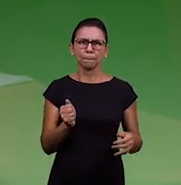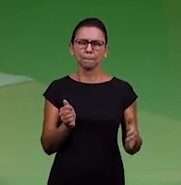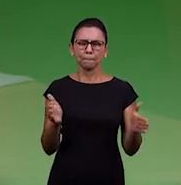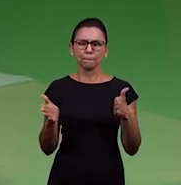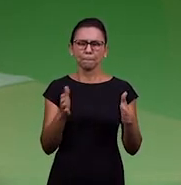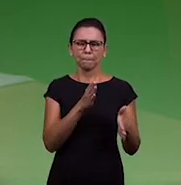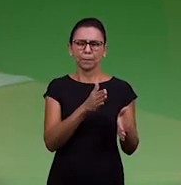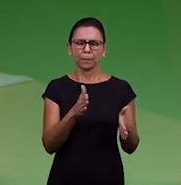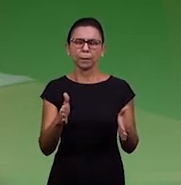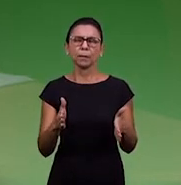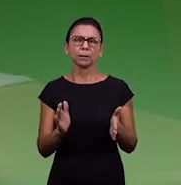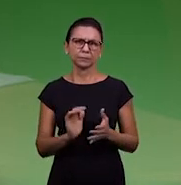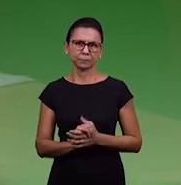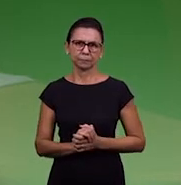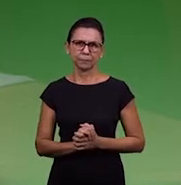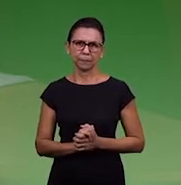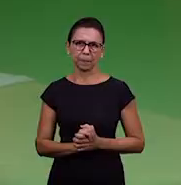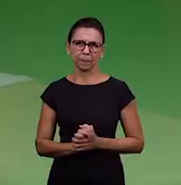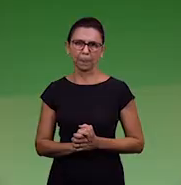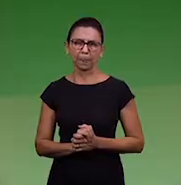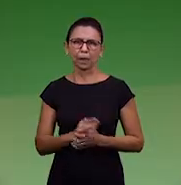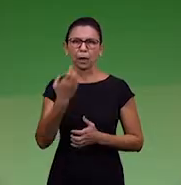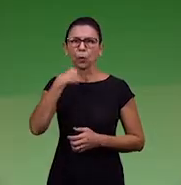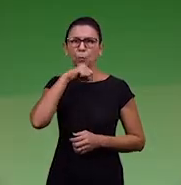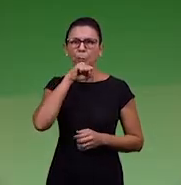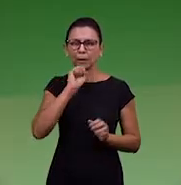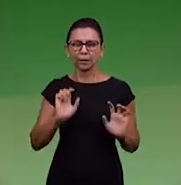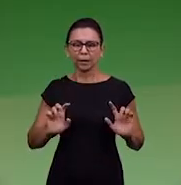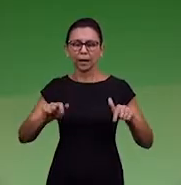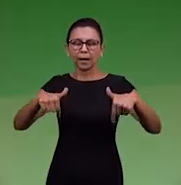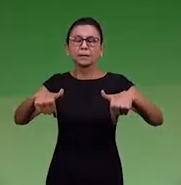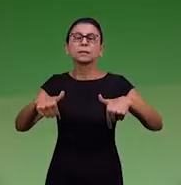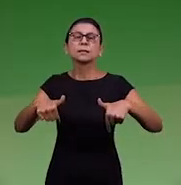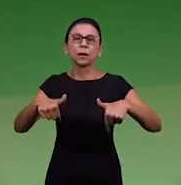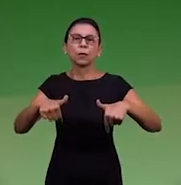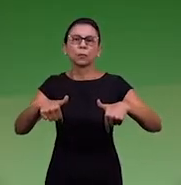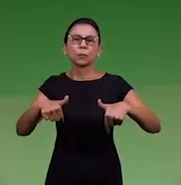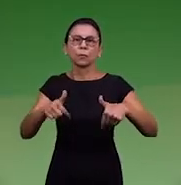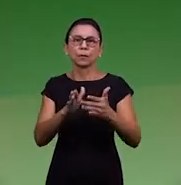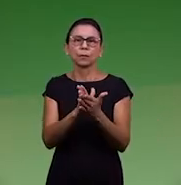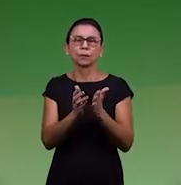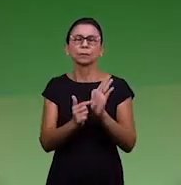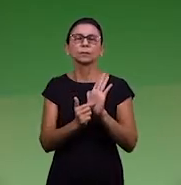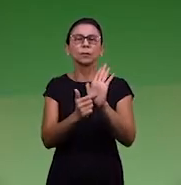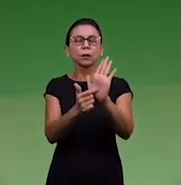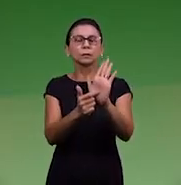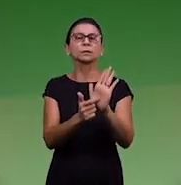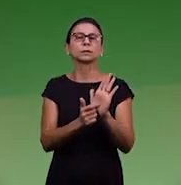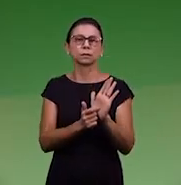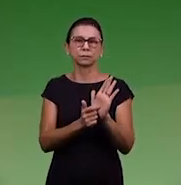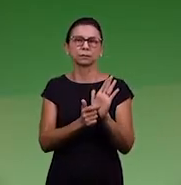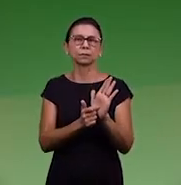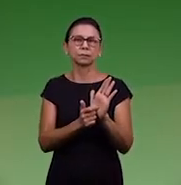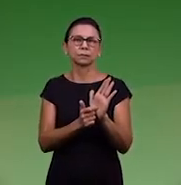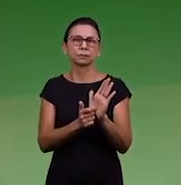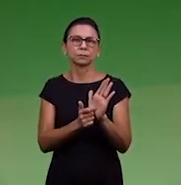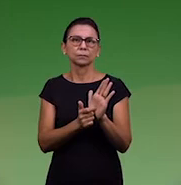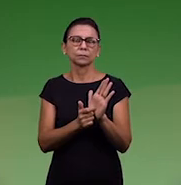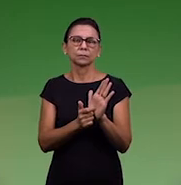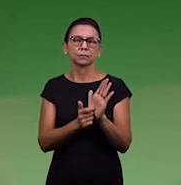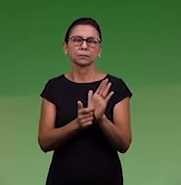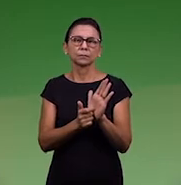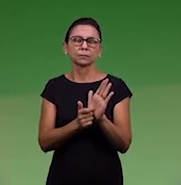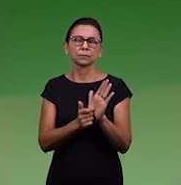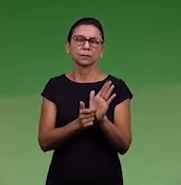ação do Pai, o que é que nós podemos ter na palavra como a ação do Pai dentro desse composto da Trindade para que o homem